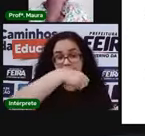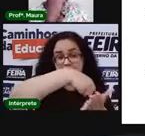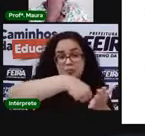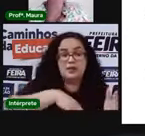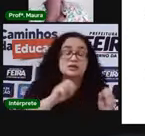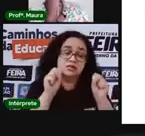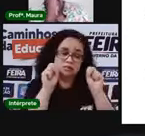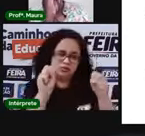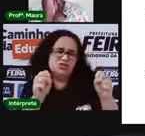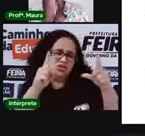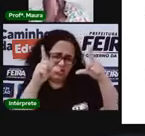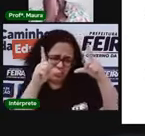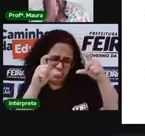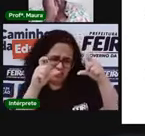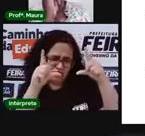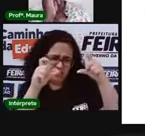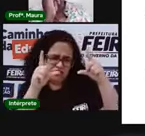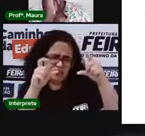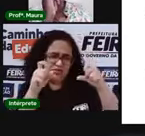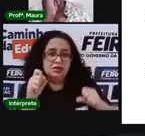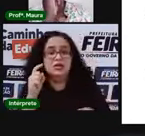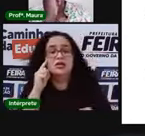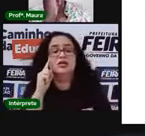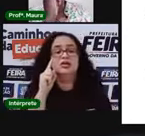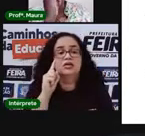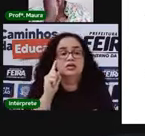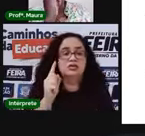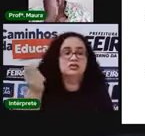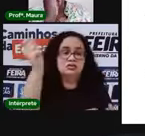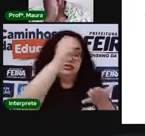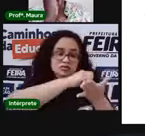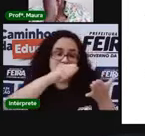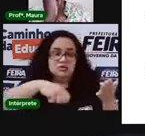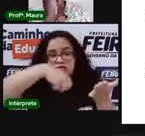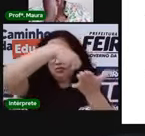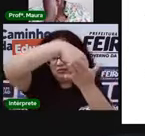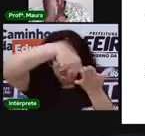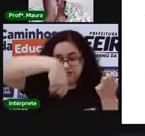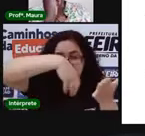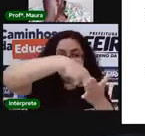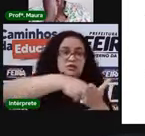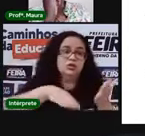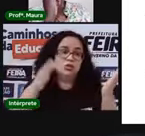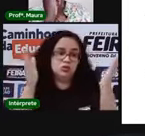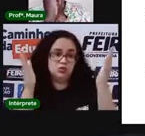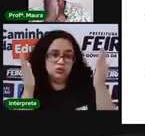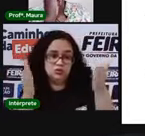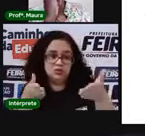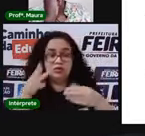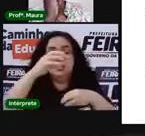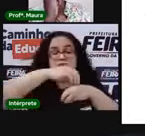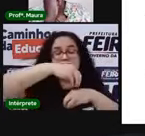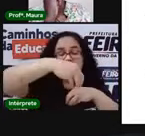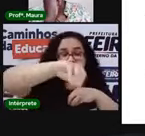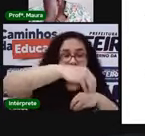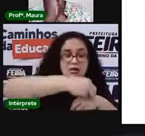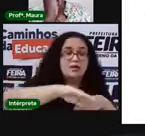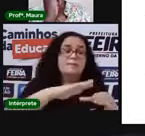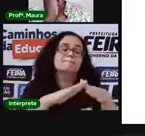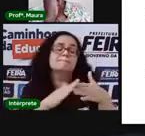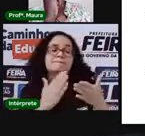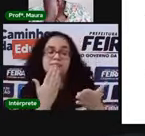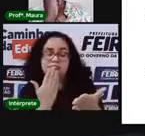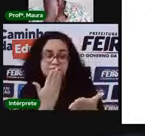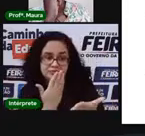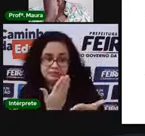Se puder, tire foto assistindo e registrando as atividades de hoje. Envie para a escola, para